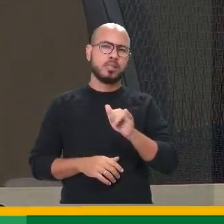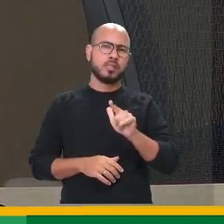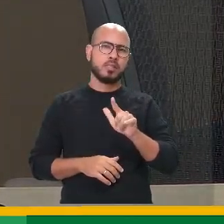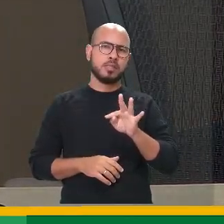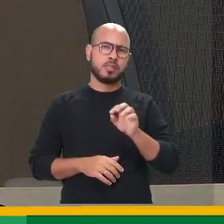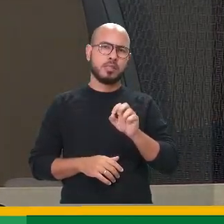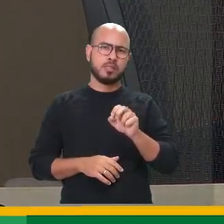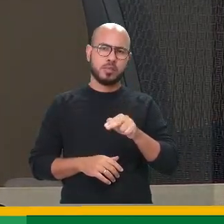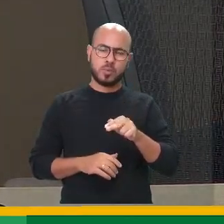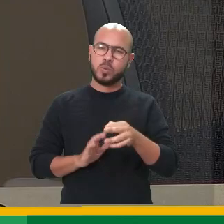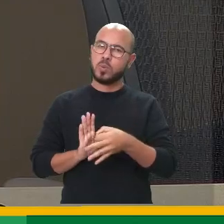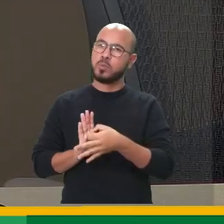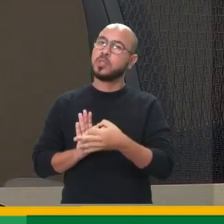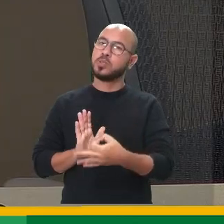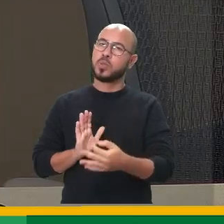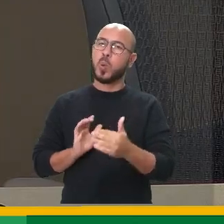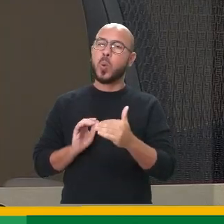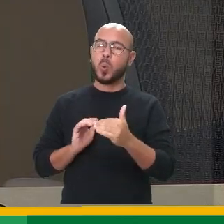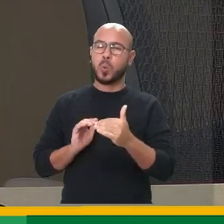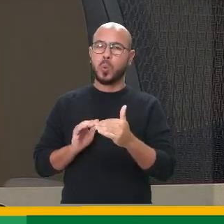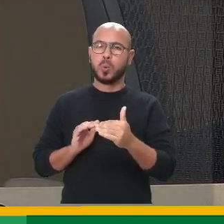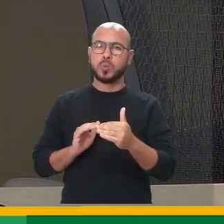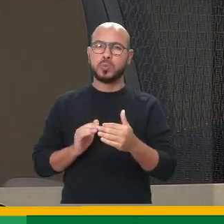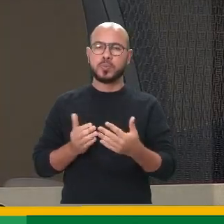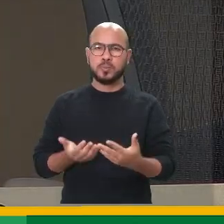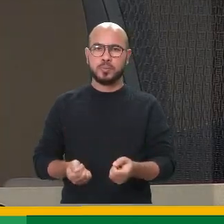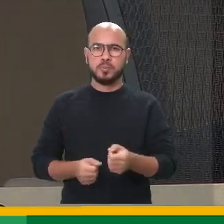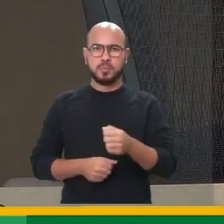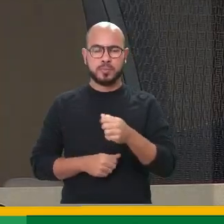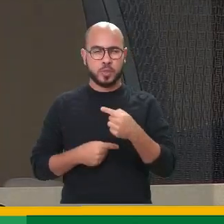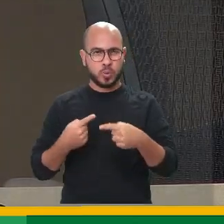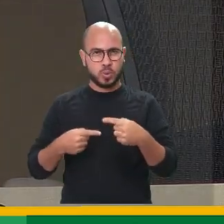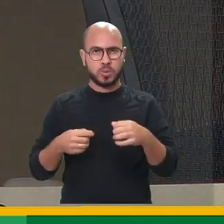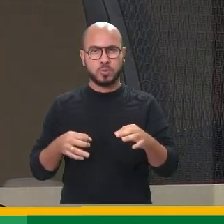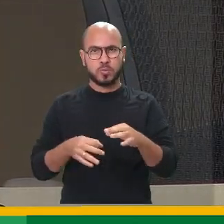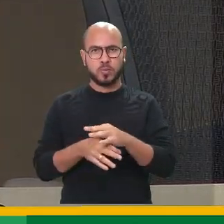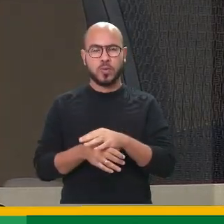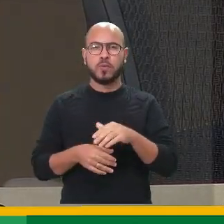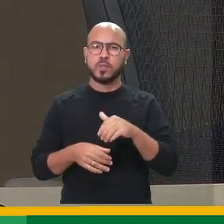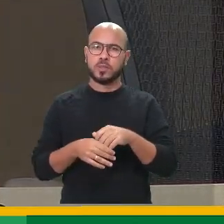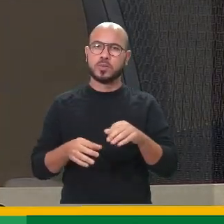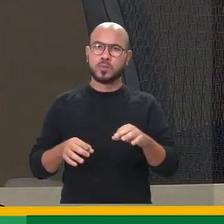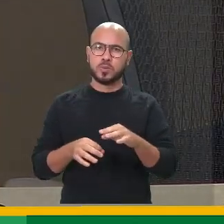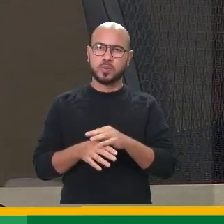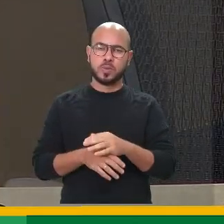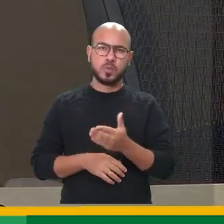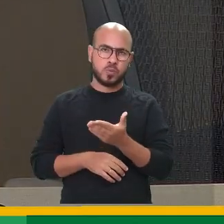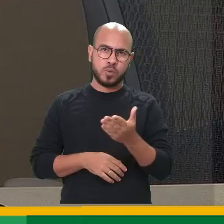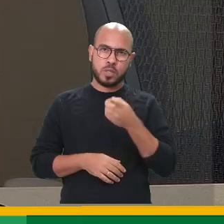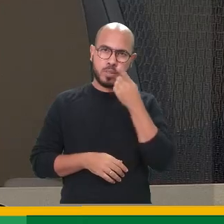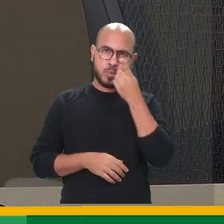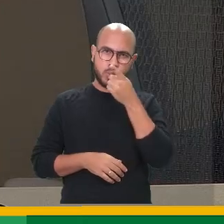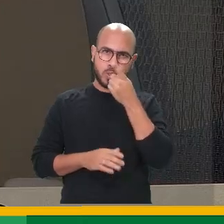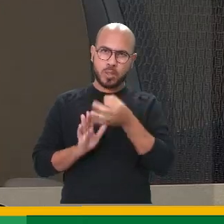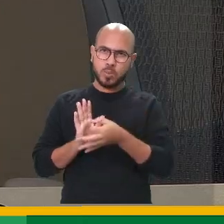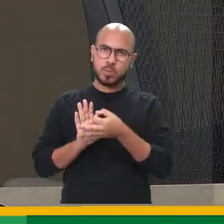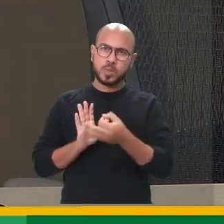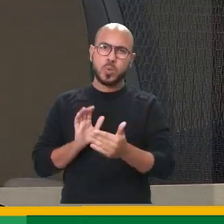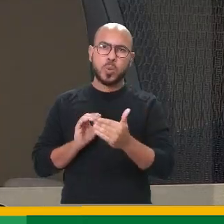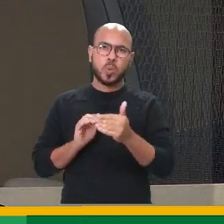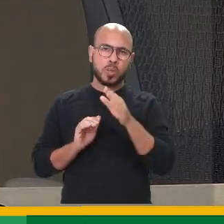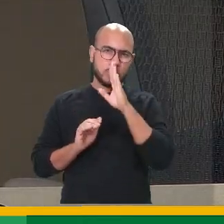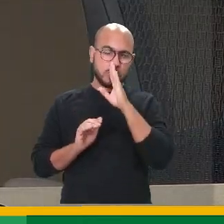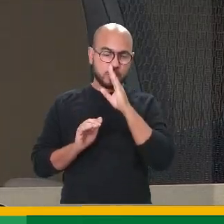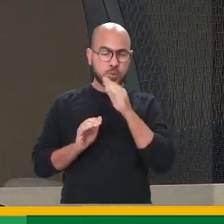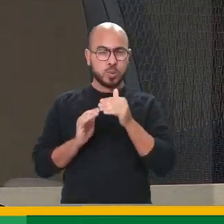com parecer favorável o projeto está em discussão encerrado em votação encerrado deputados que Concorde com o parecer do relator por